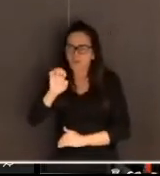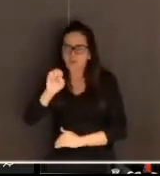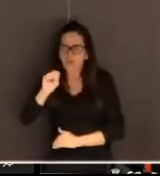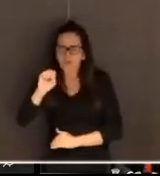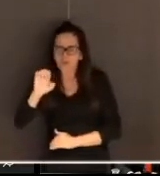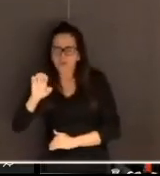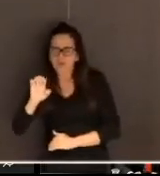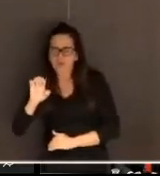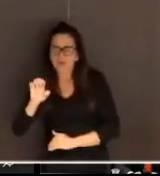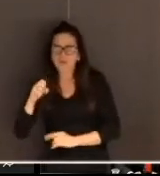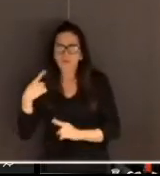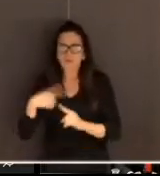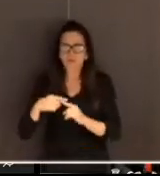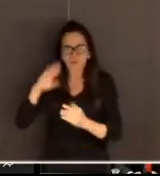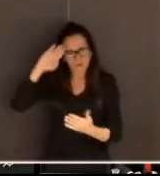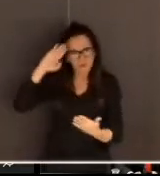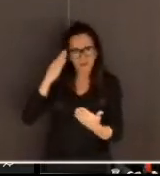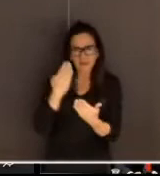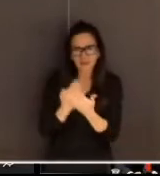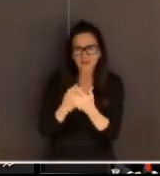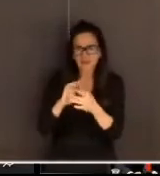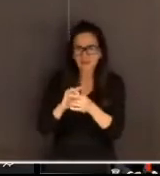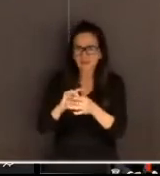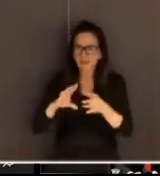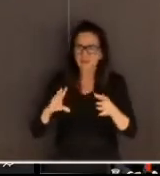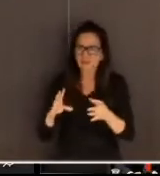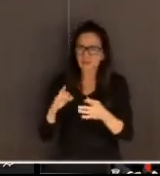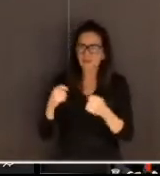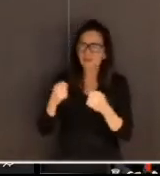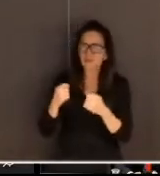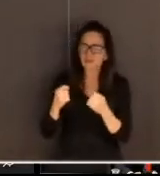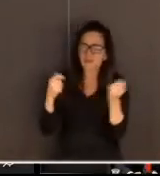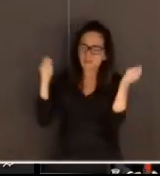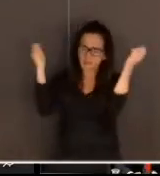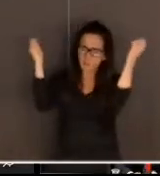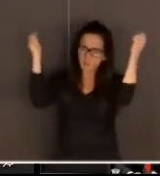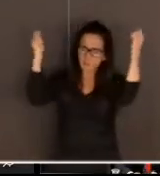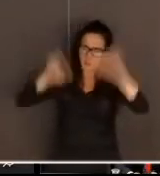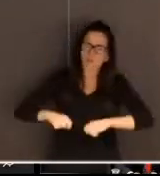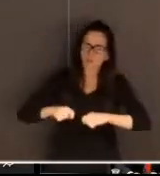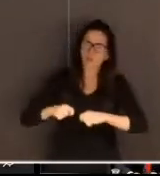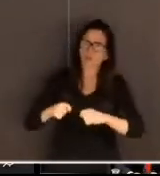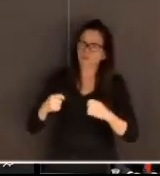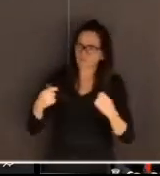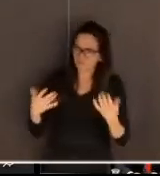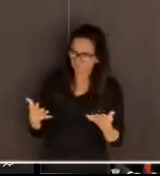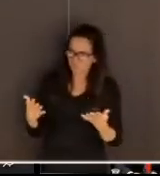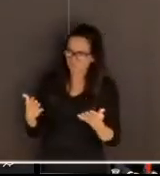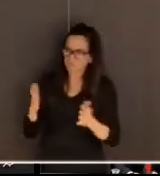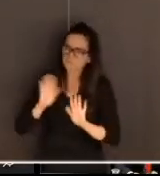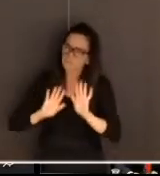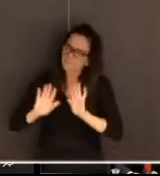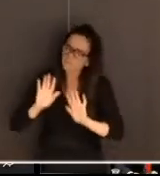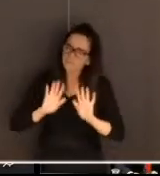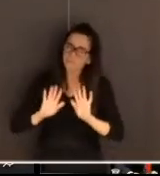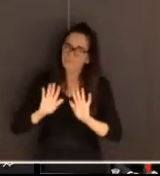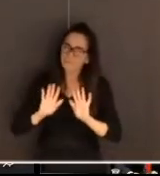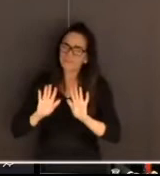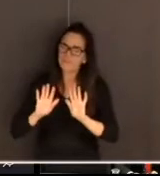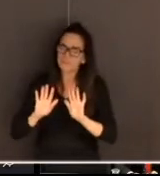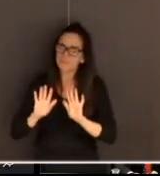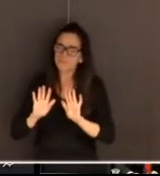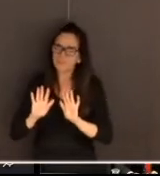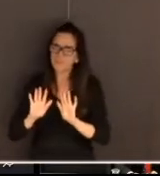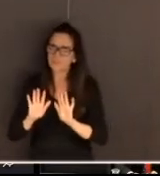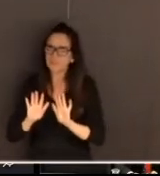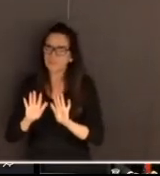absolvição deveria ser respondida após a confirmação da competência. Mas temos de ser pragmáticos. É a questão até que o César